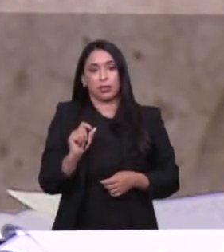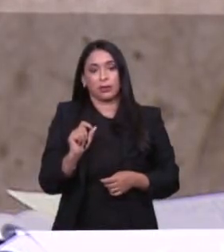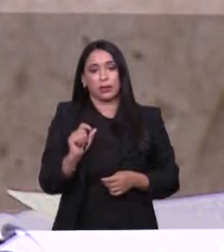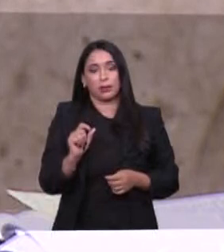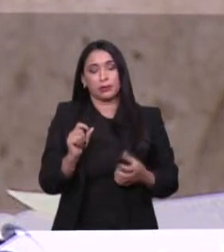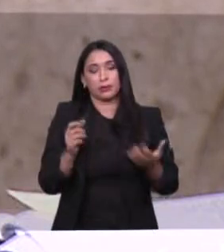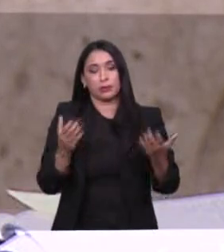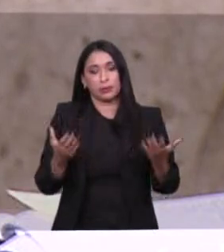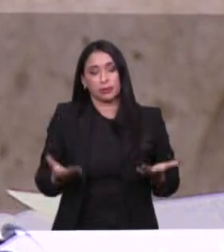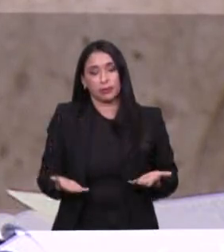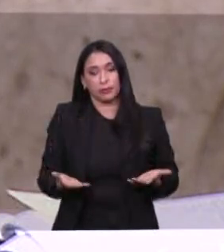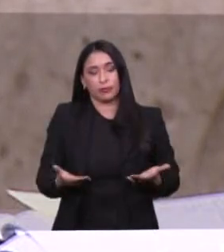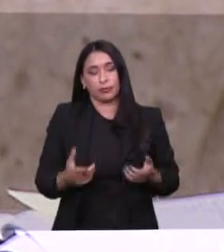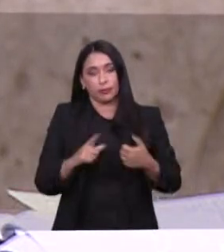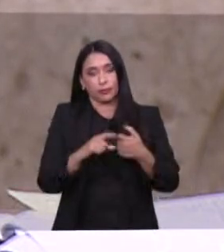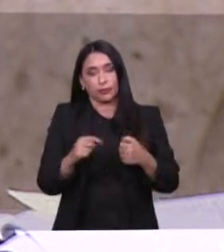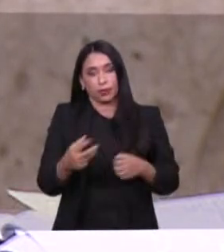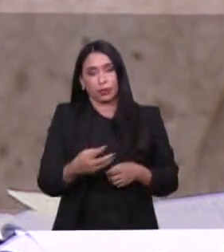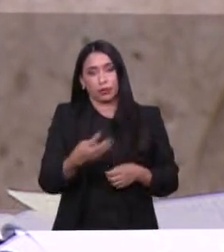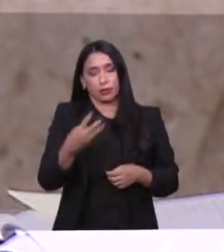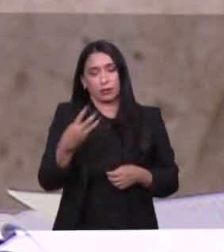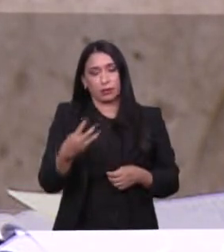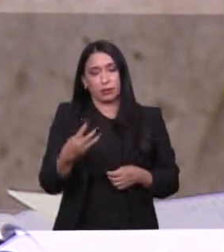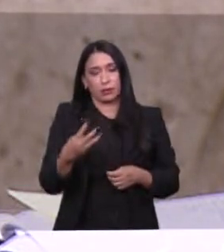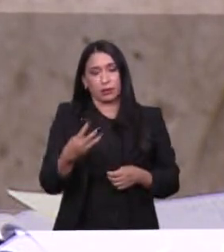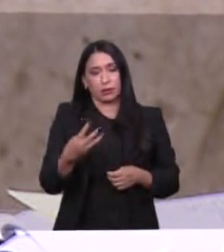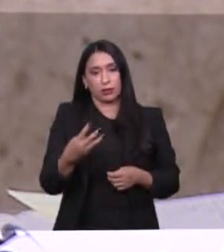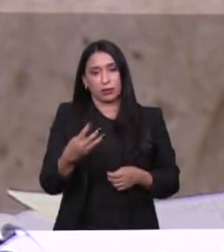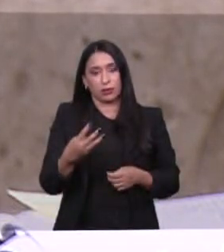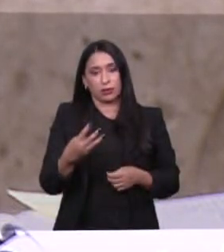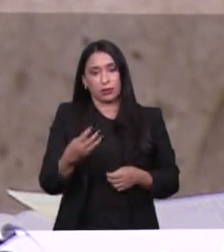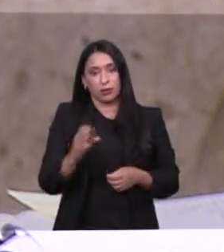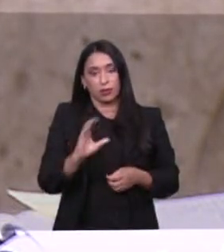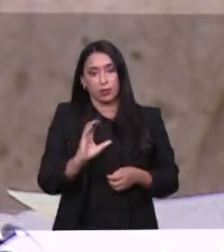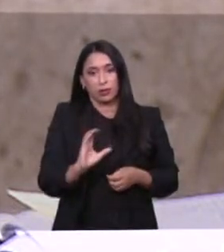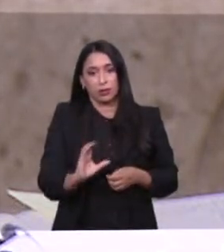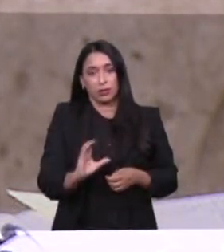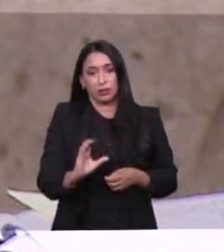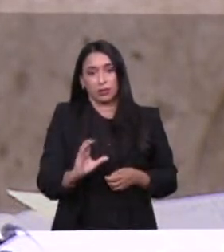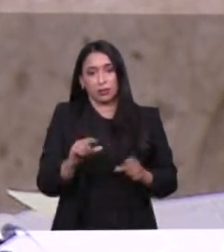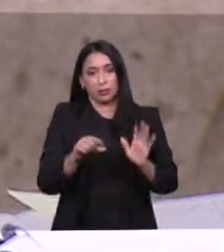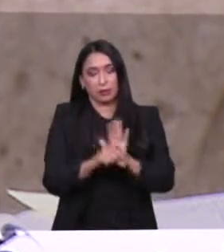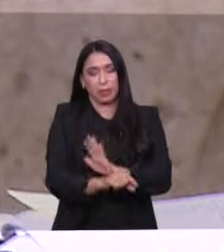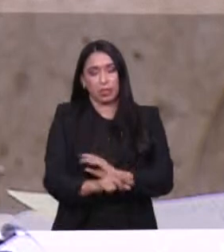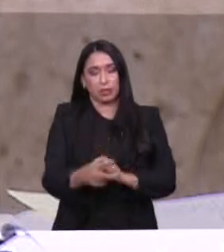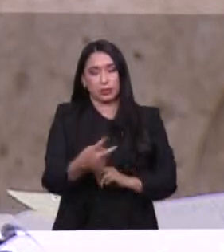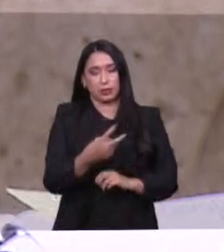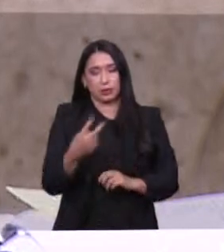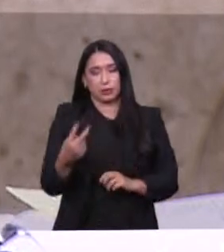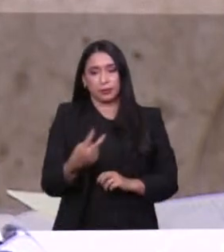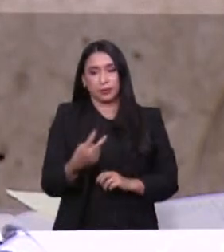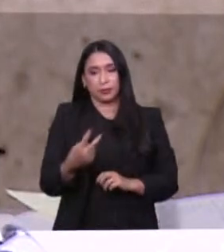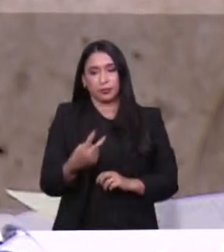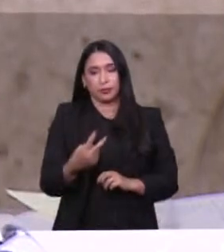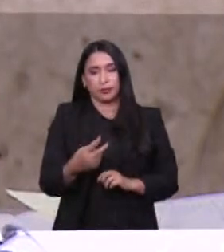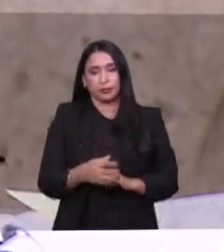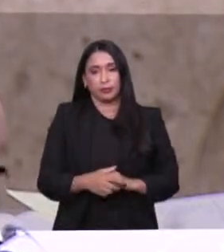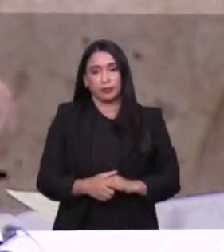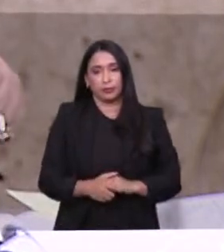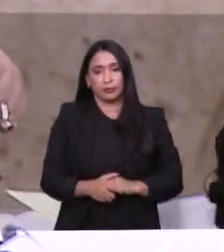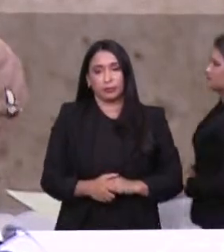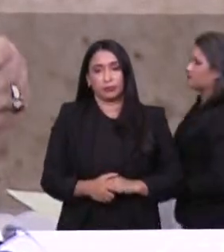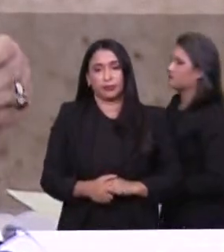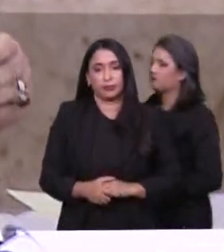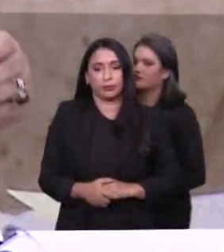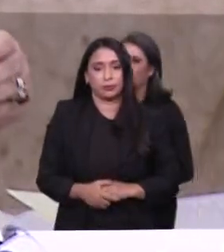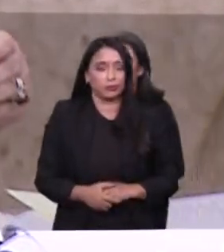com relação ao artigo 3º, C, parágrafo 2º, o